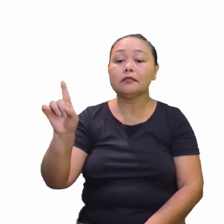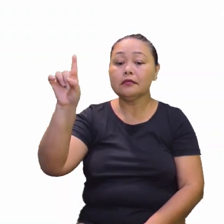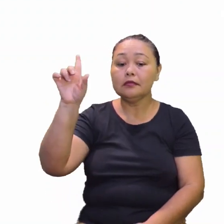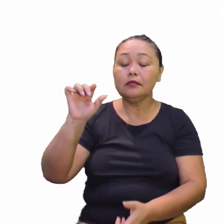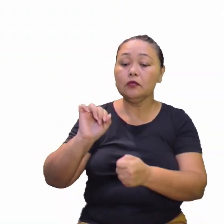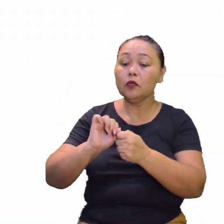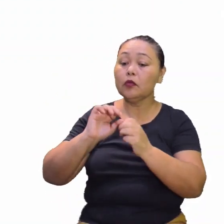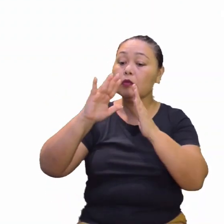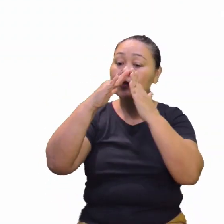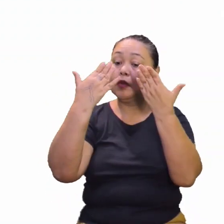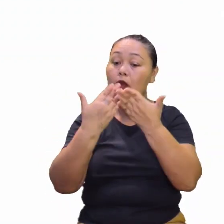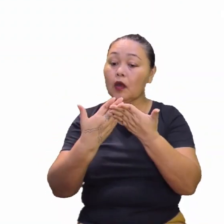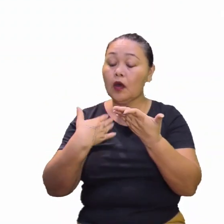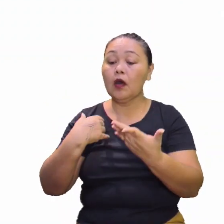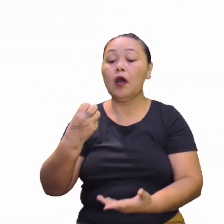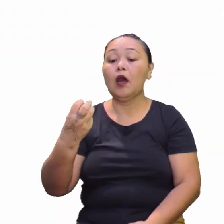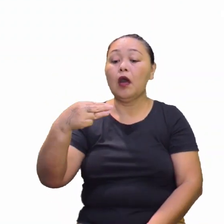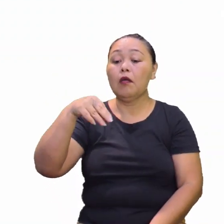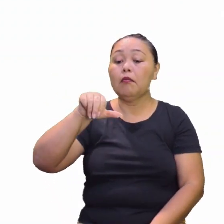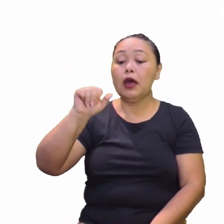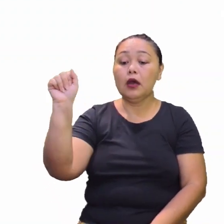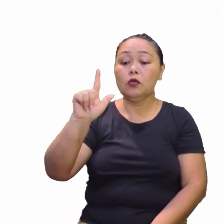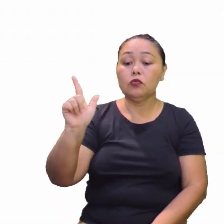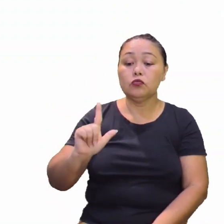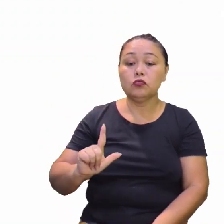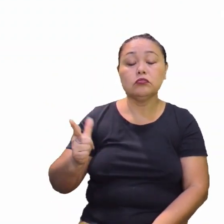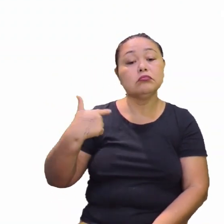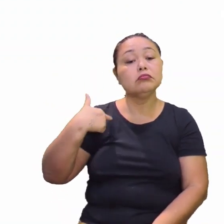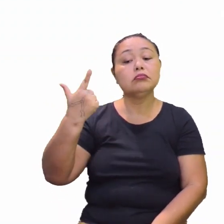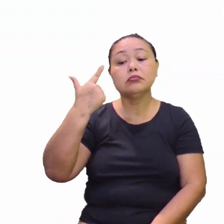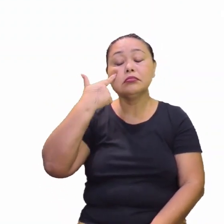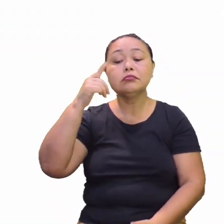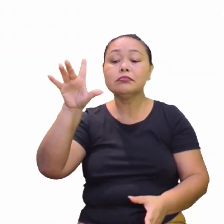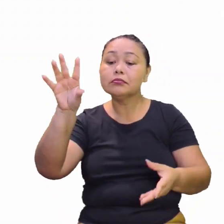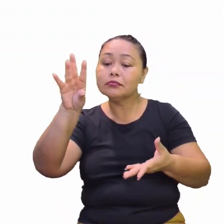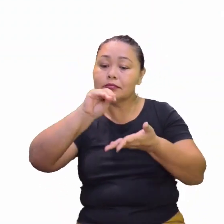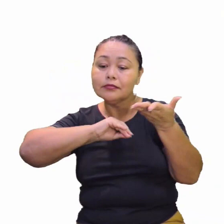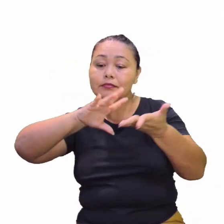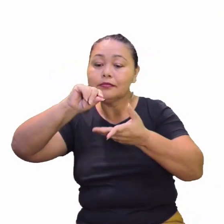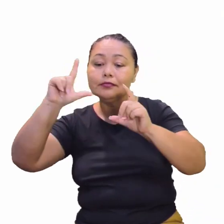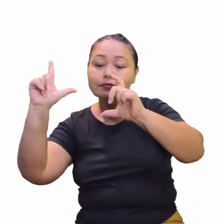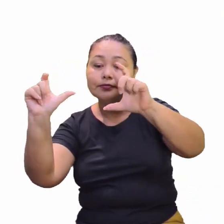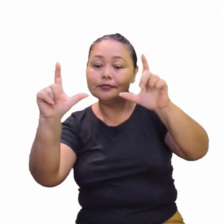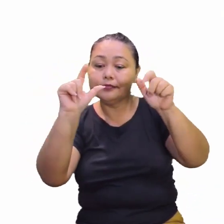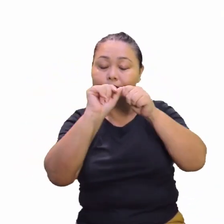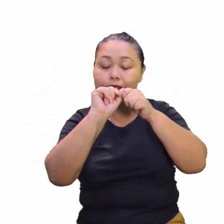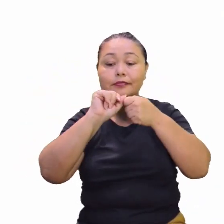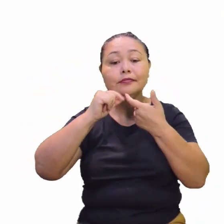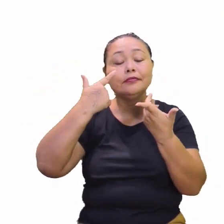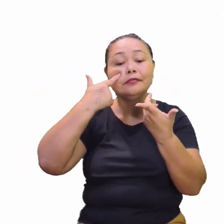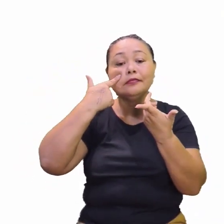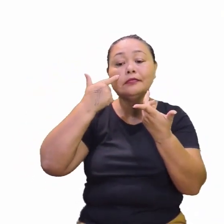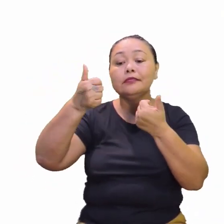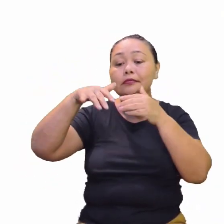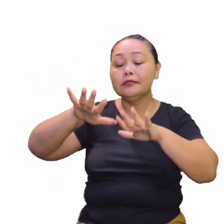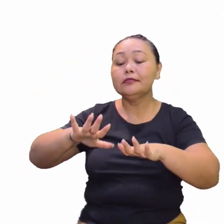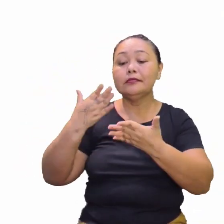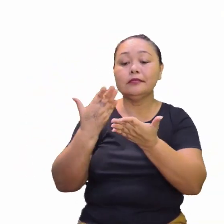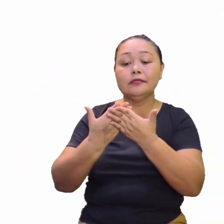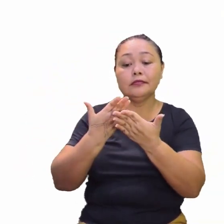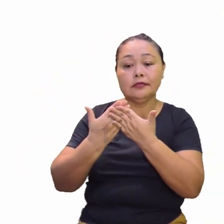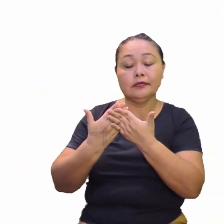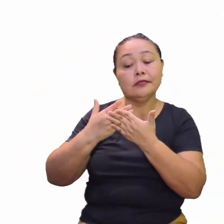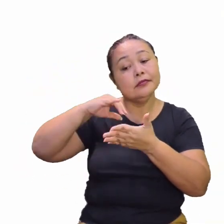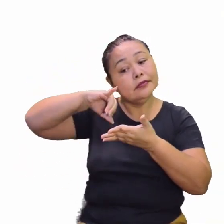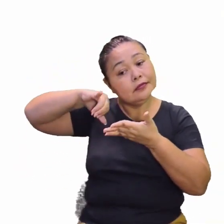Marco Azul, Escola Marco Azul, professora Zilda. Então, esses foram os trabalhos que os alunos foram mandando, as fotos, né? E a gente deixou na aula, né, professor